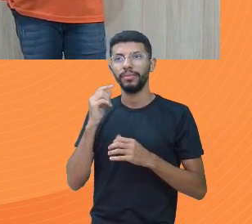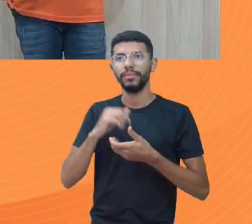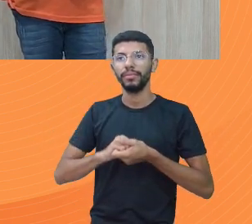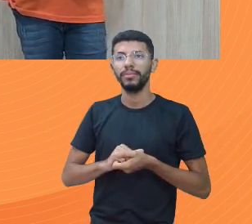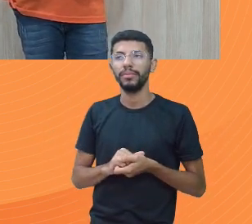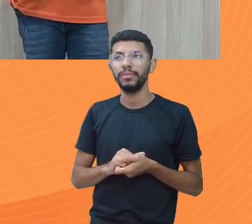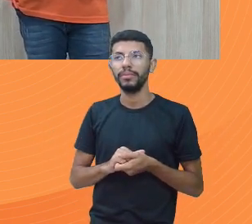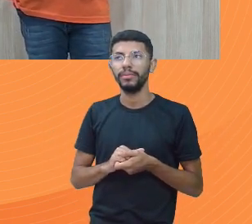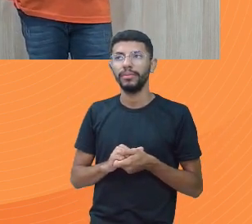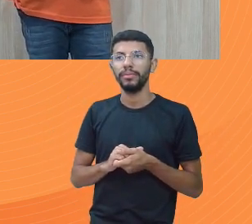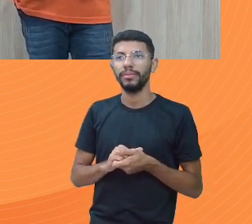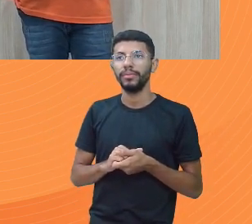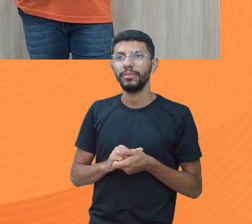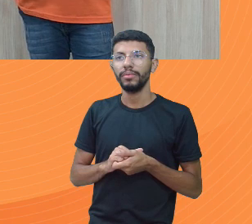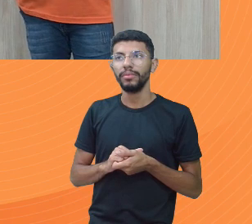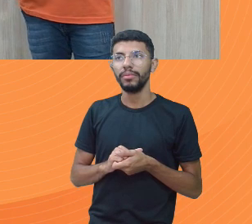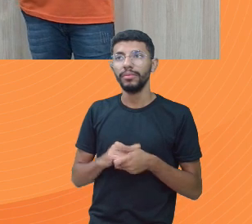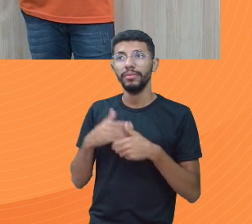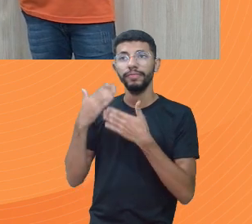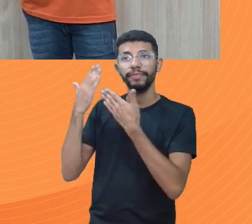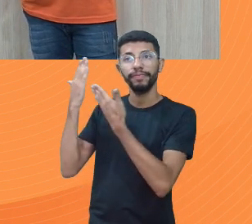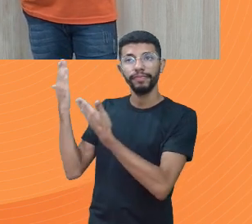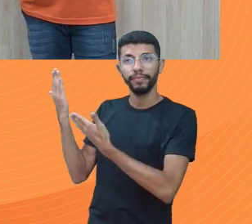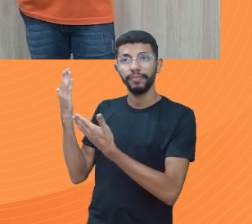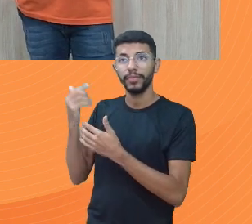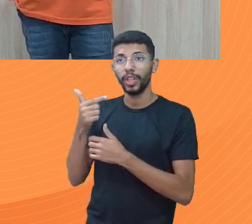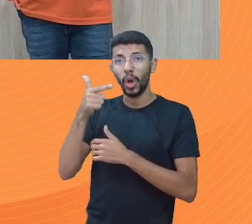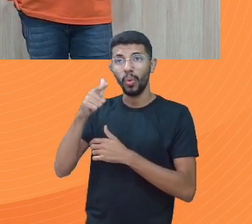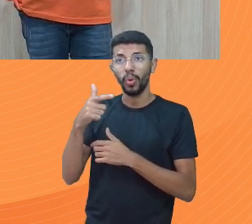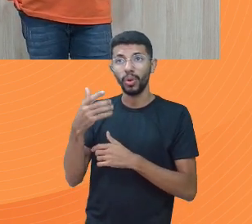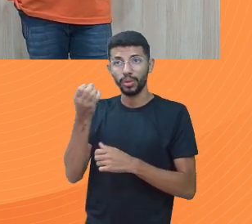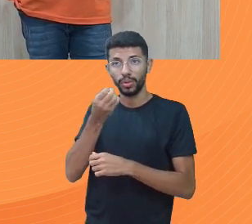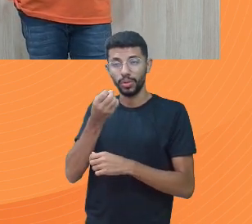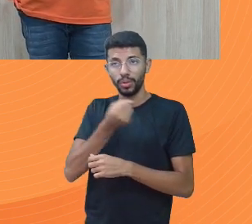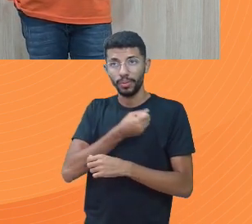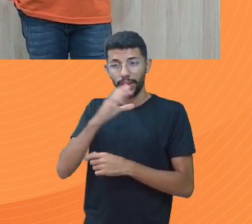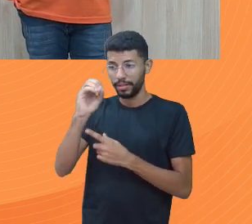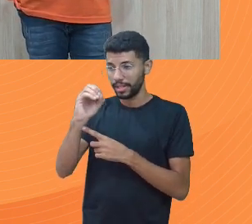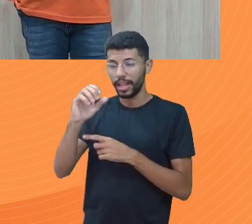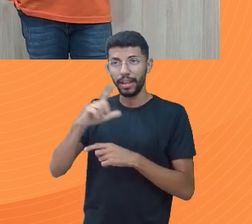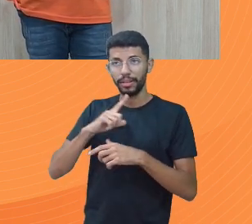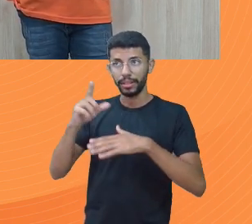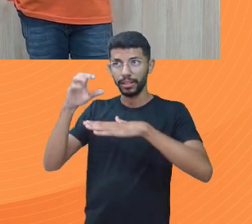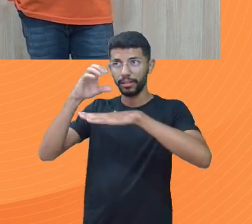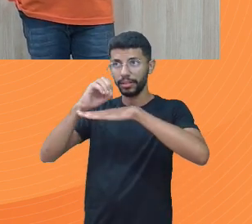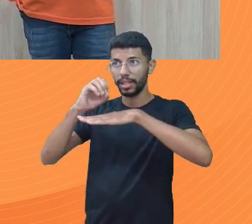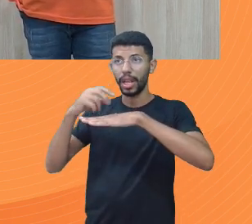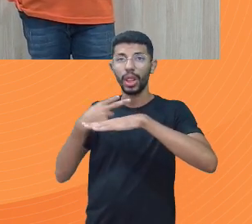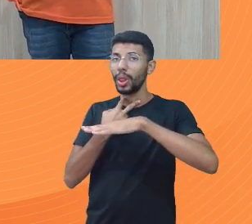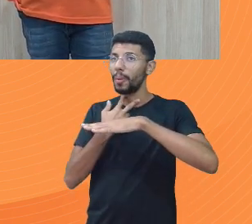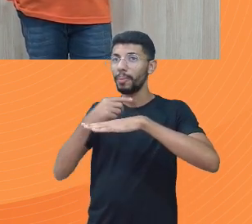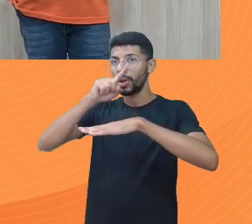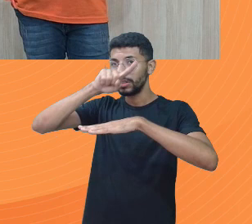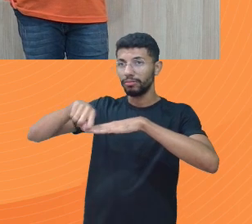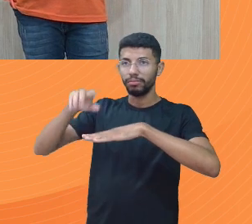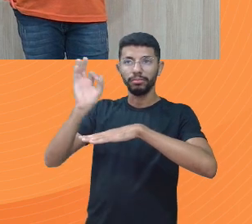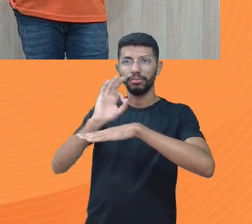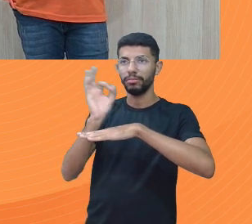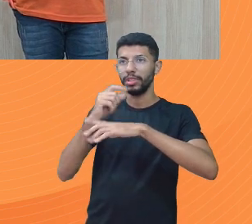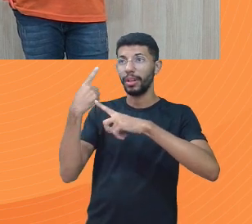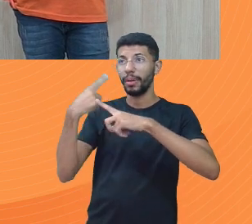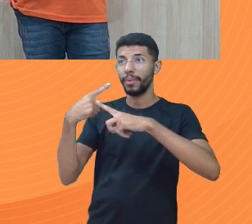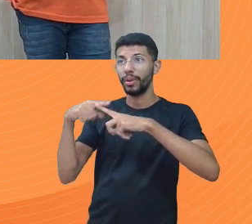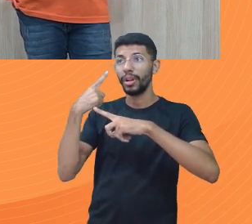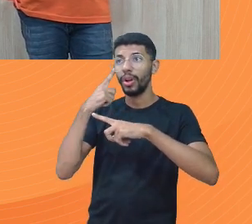um zero do denominador. Este outro zero que eu tenho no numerador, eu não posso cortar ele. Por que